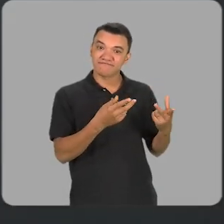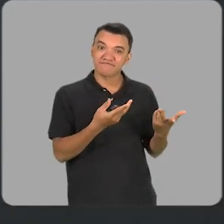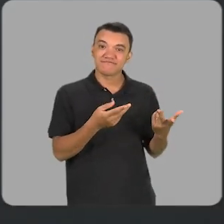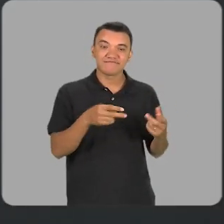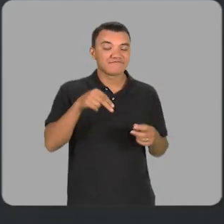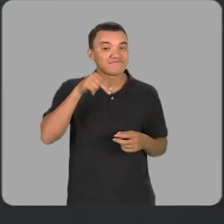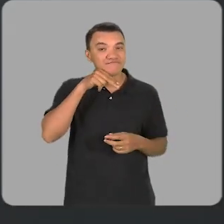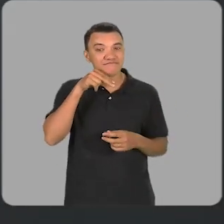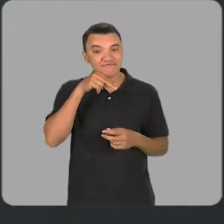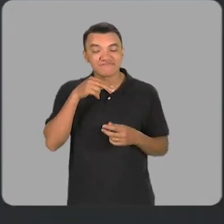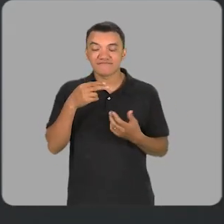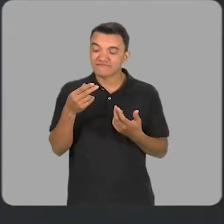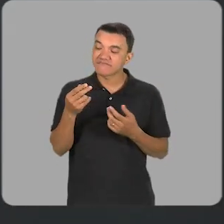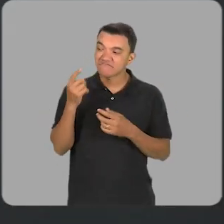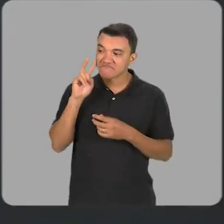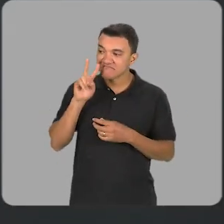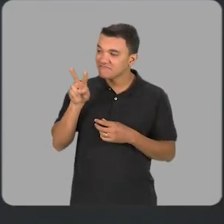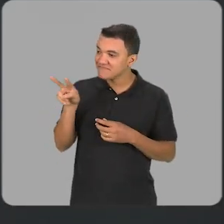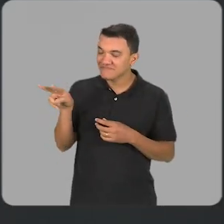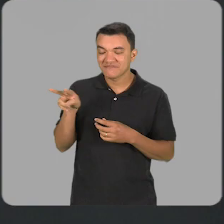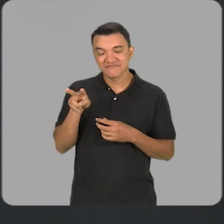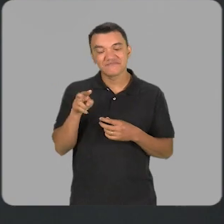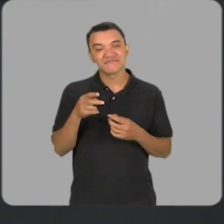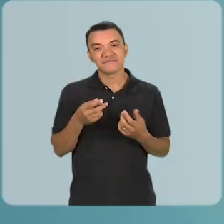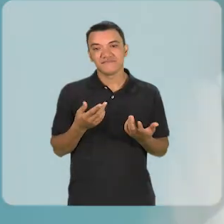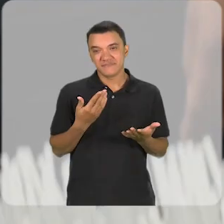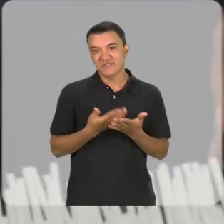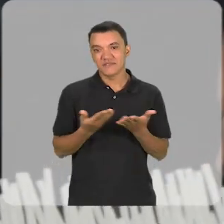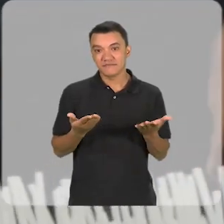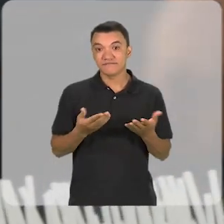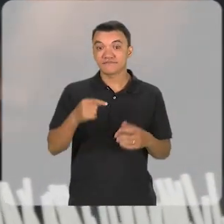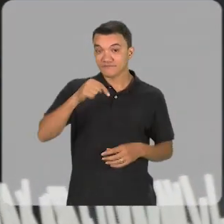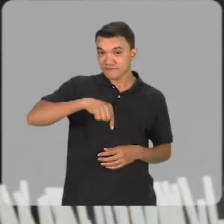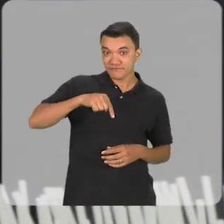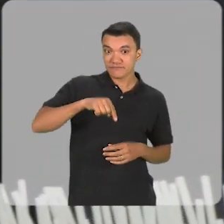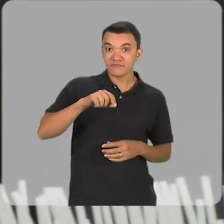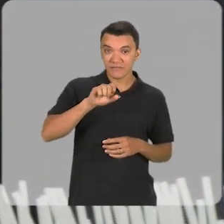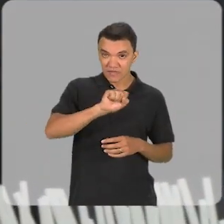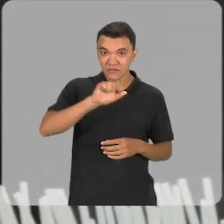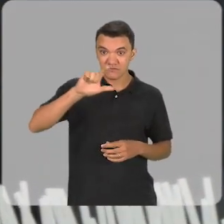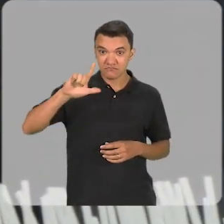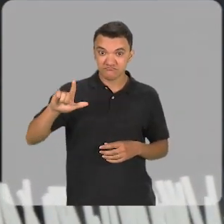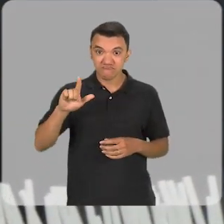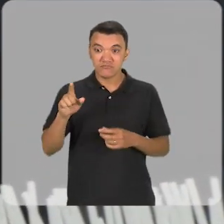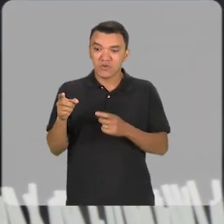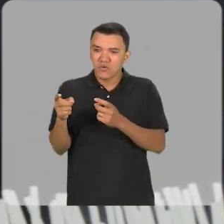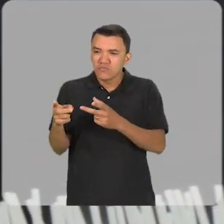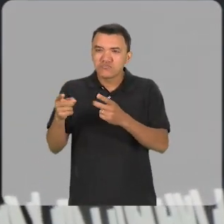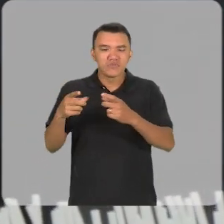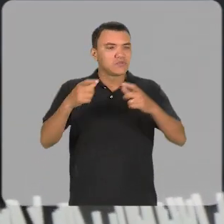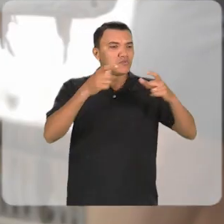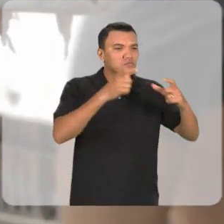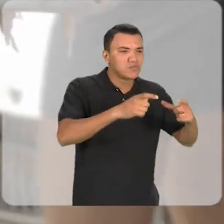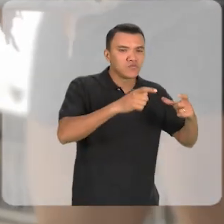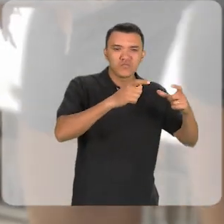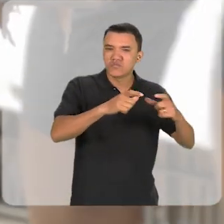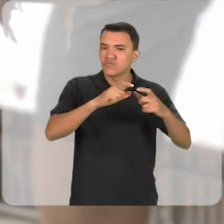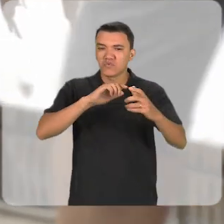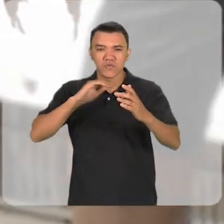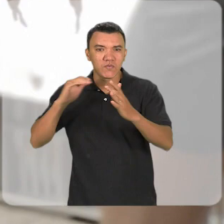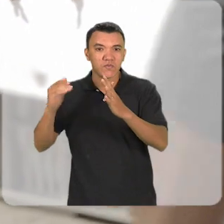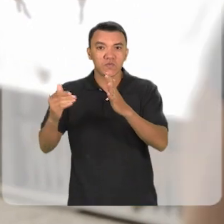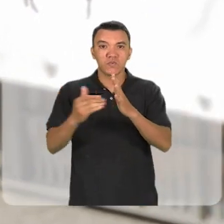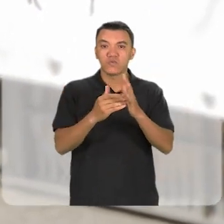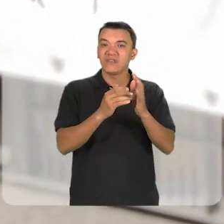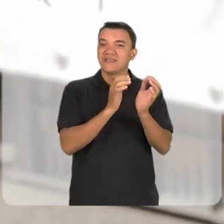netos. Aqui de São Luís eu já vendi todo canto, já vendi